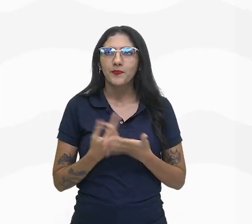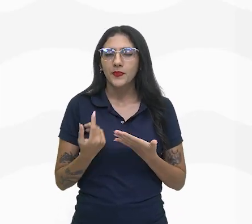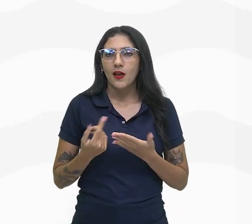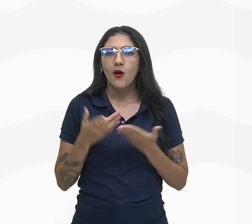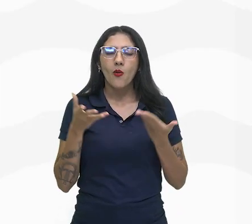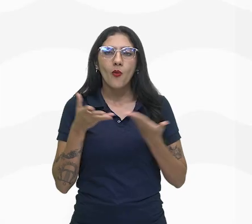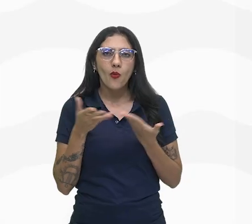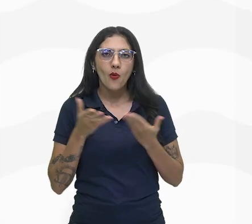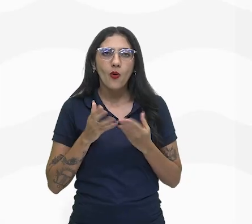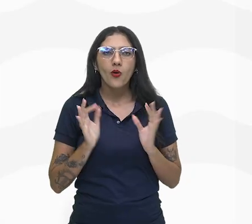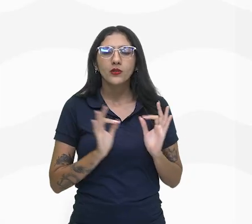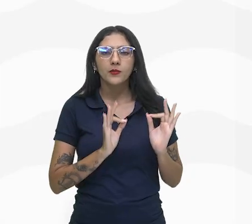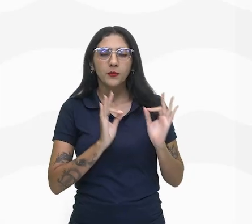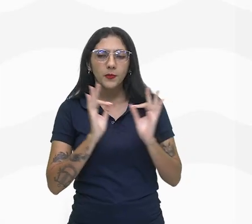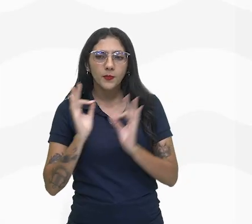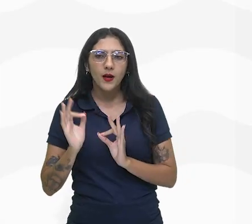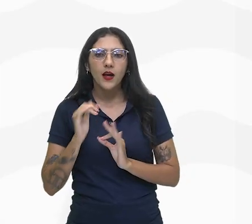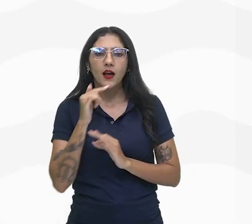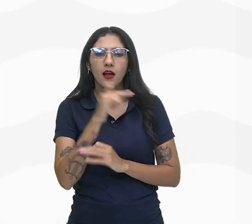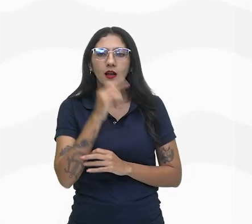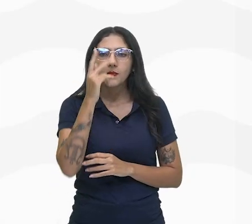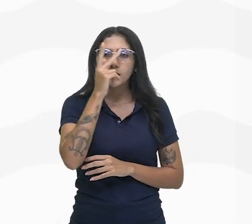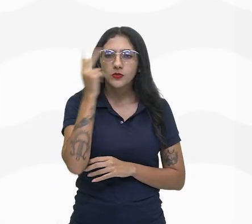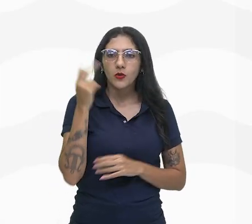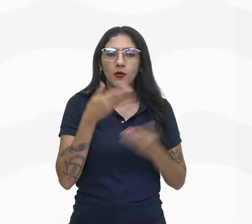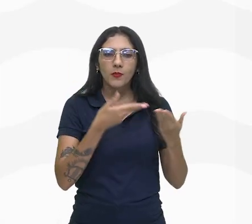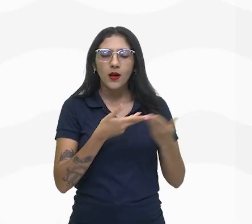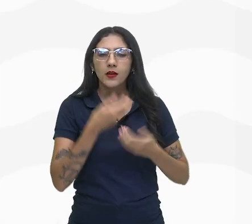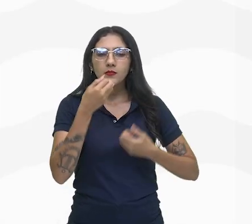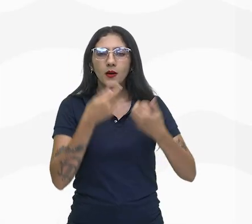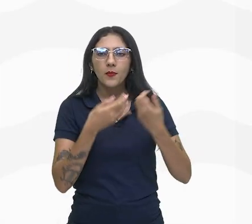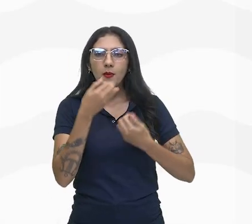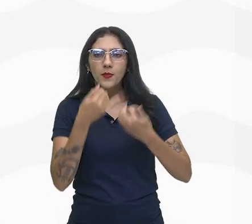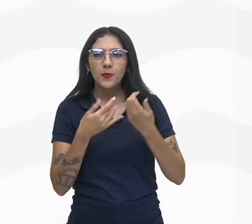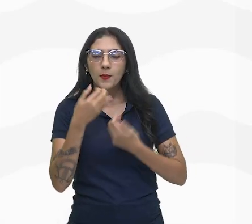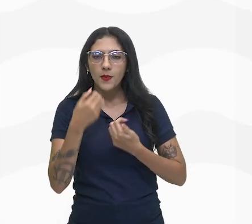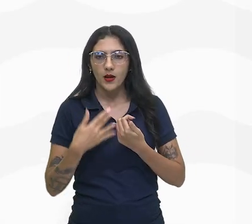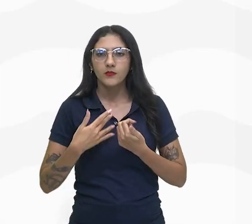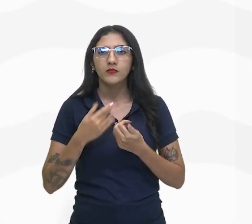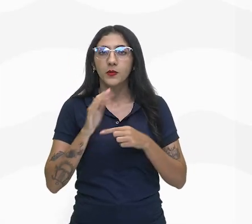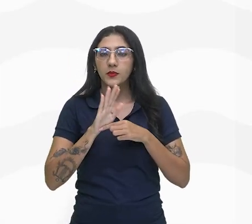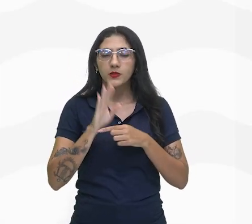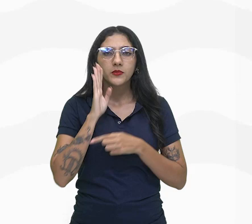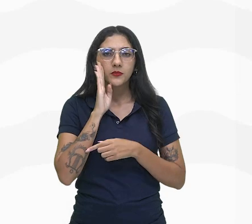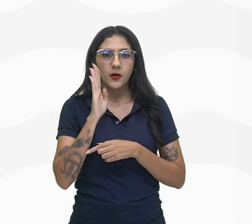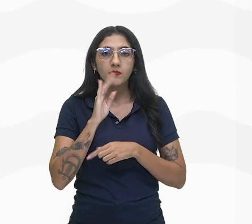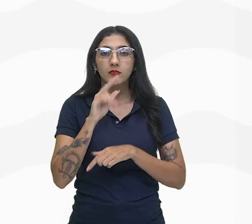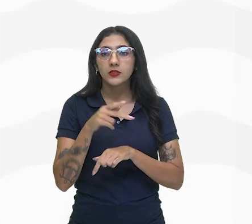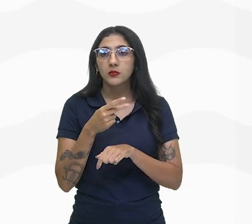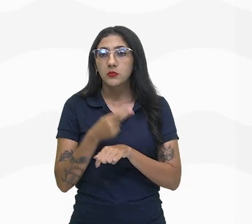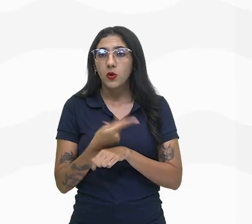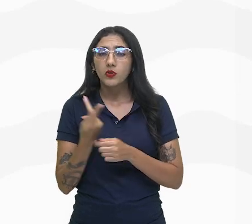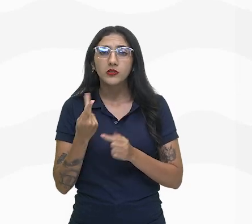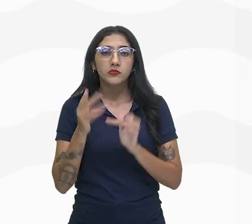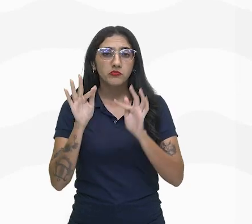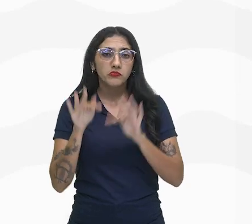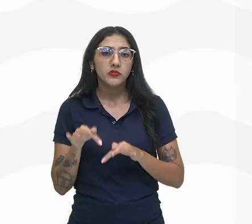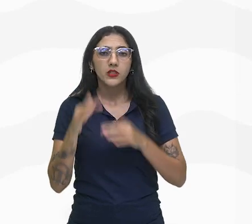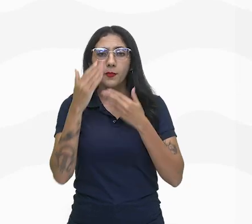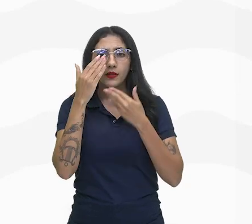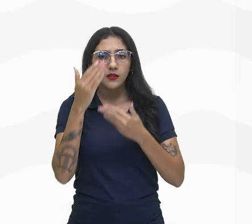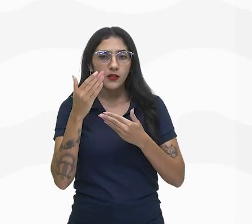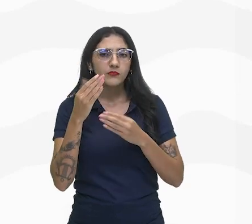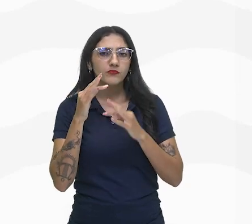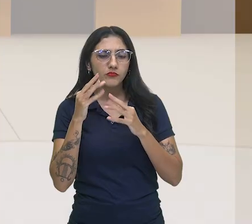a entrevistada tal falou sobre isso, isso e isso, são os pontos principais e fecha no agradecimento, professora